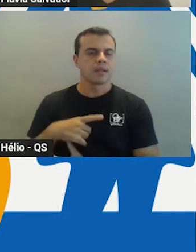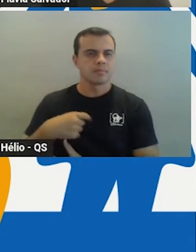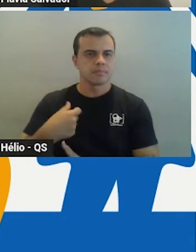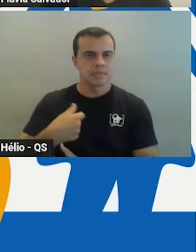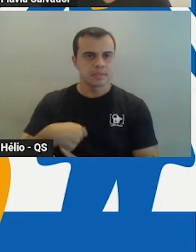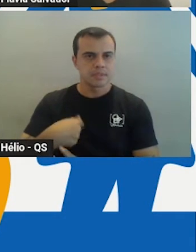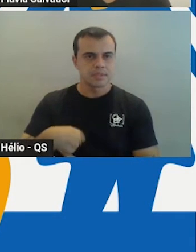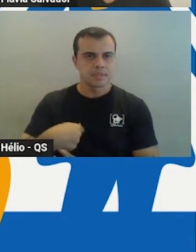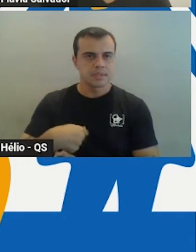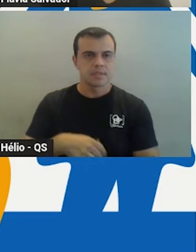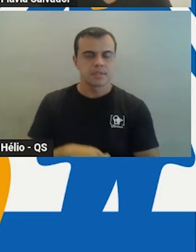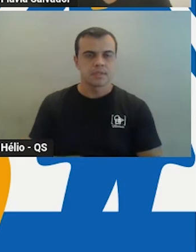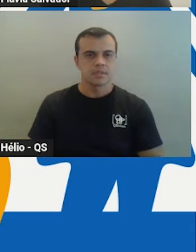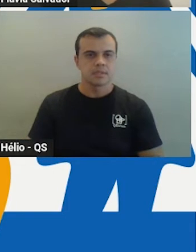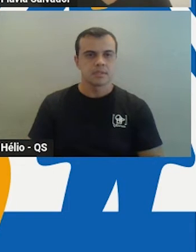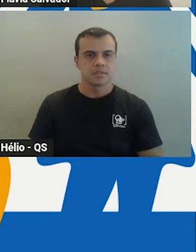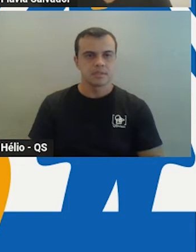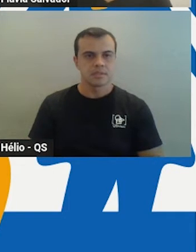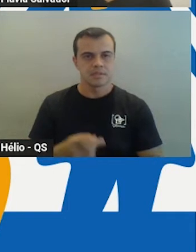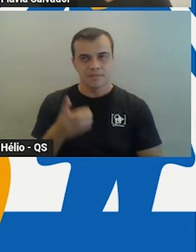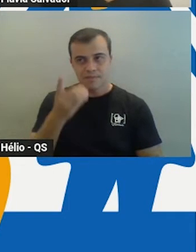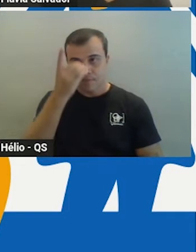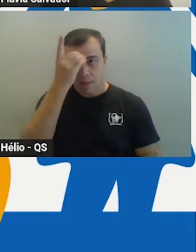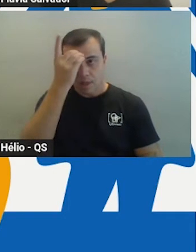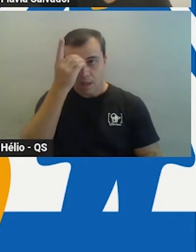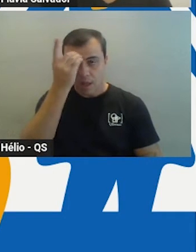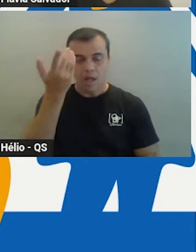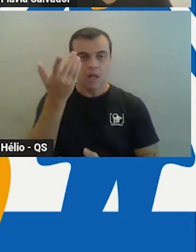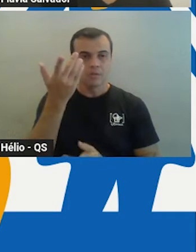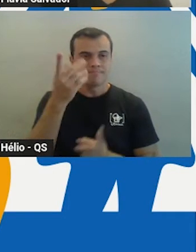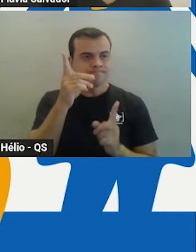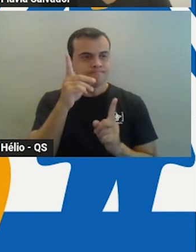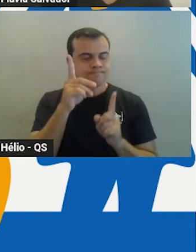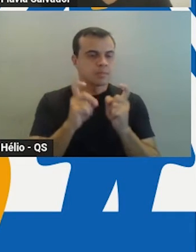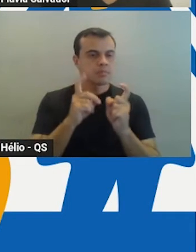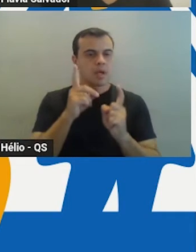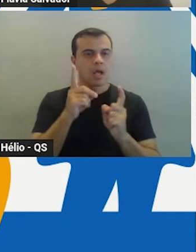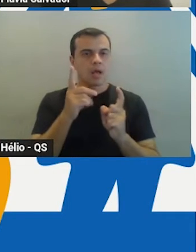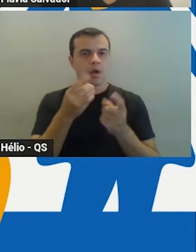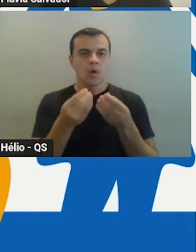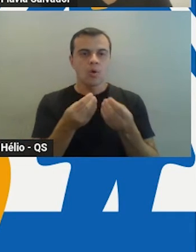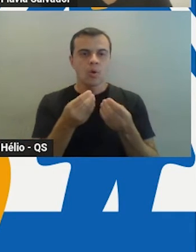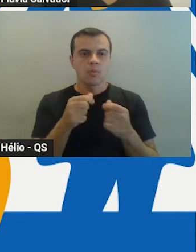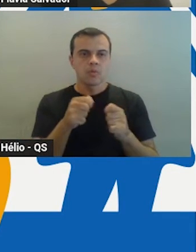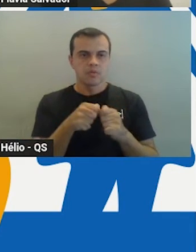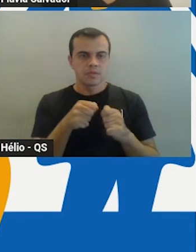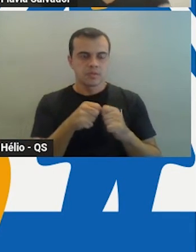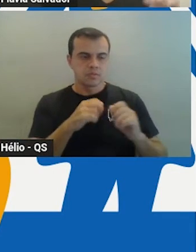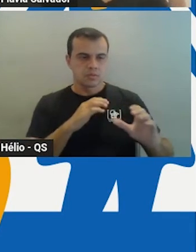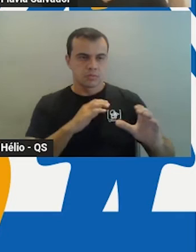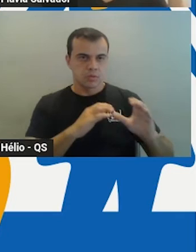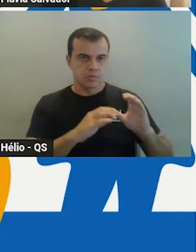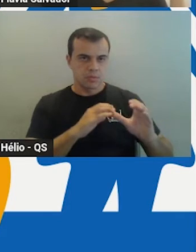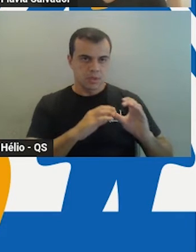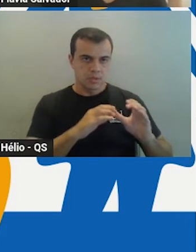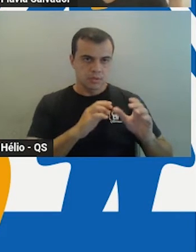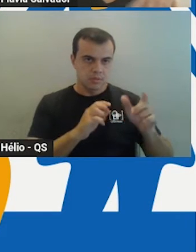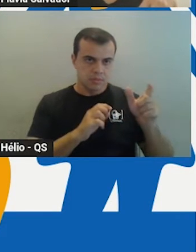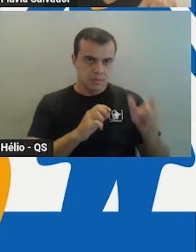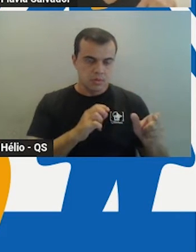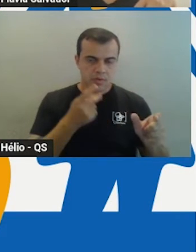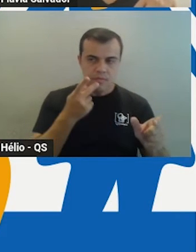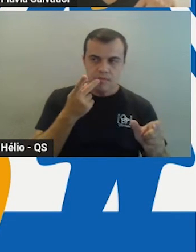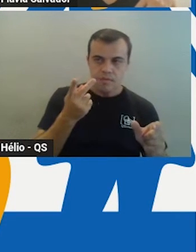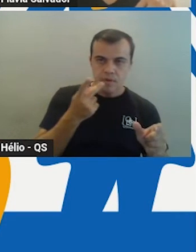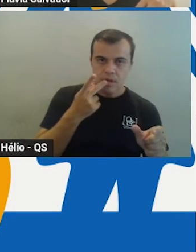precisar de inventar, de quebrar a cabecinha para encontrar uma comunicação entre a pessoa que escuta